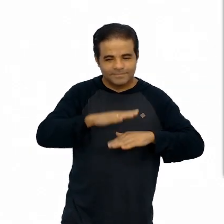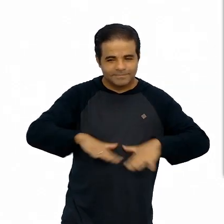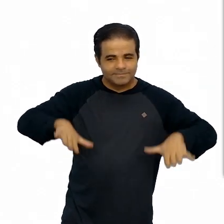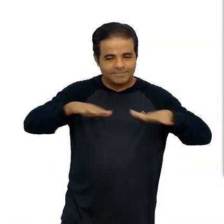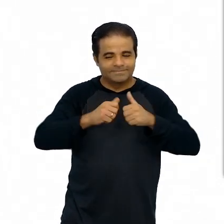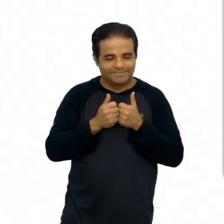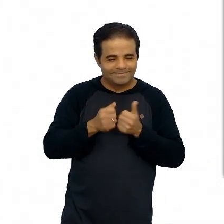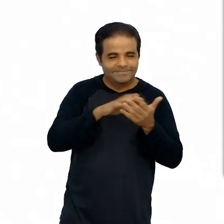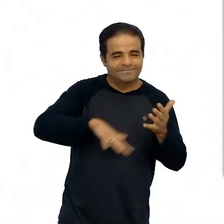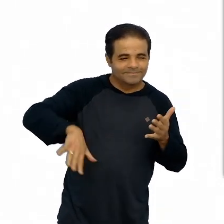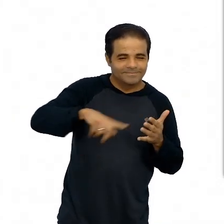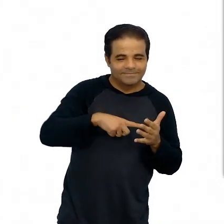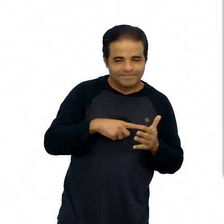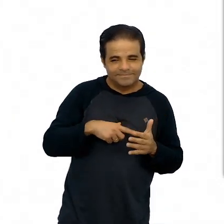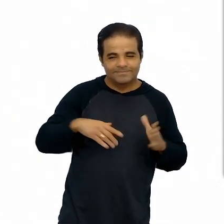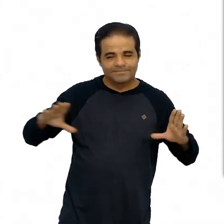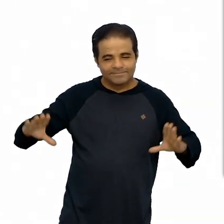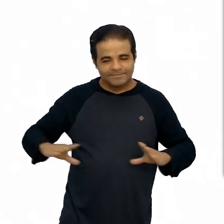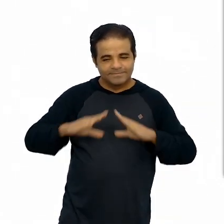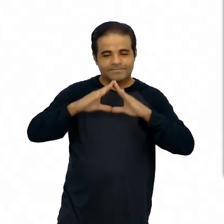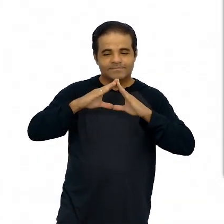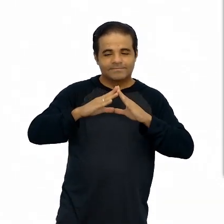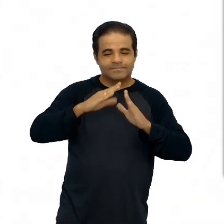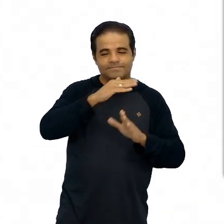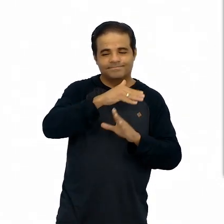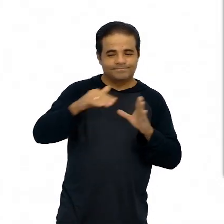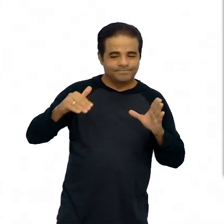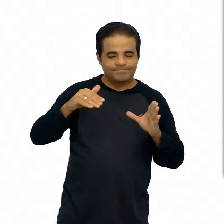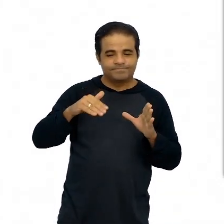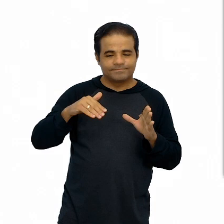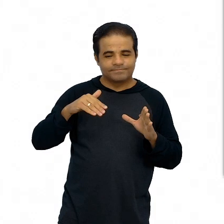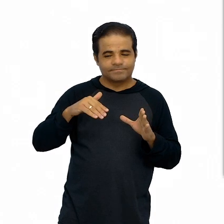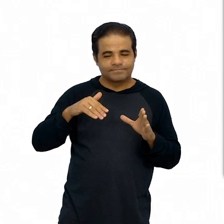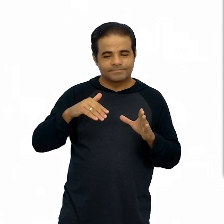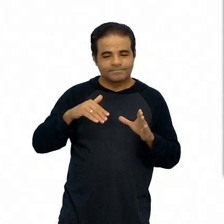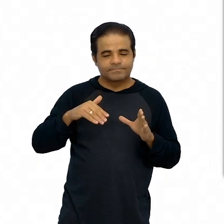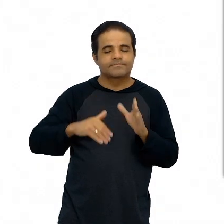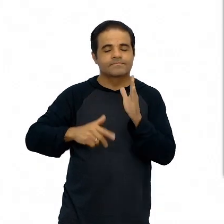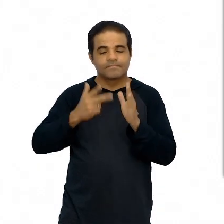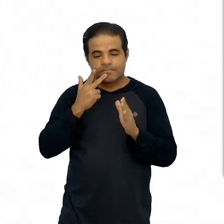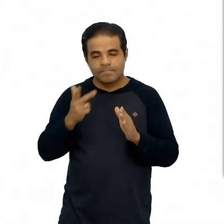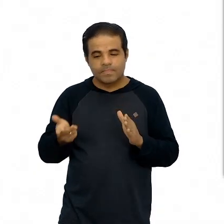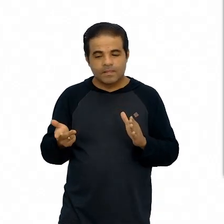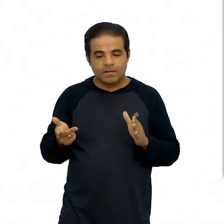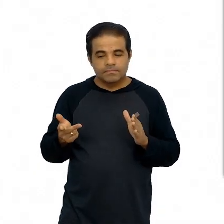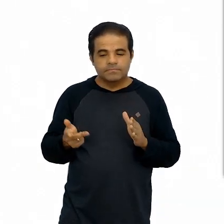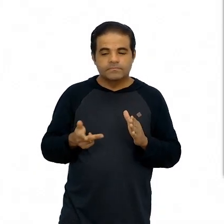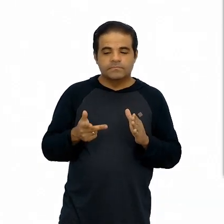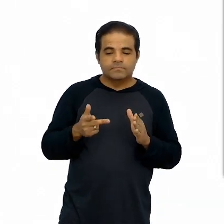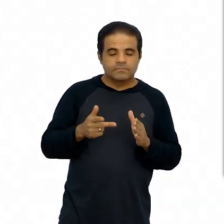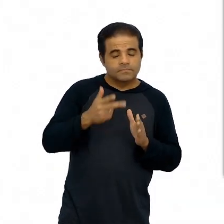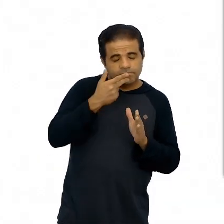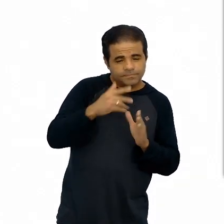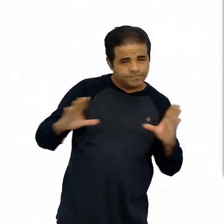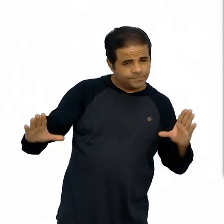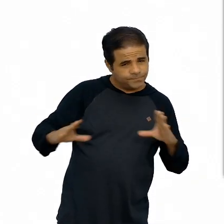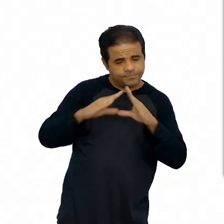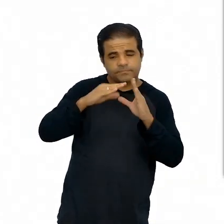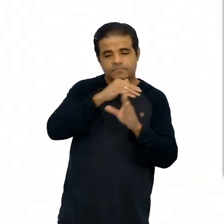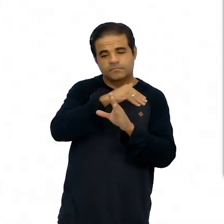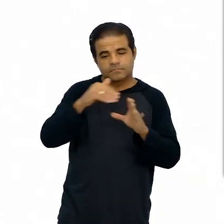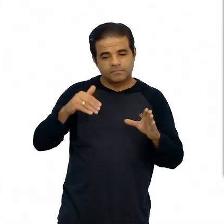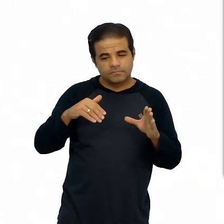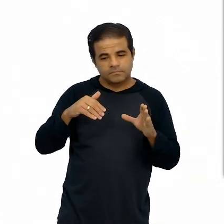essa metade do retângulo é igual, né, a esse triângulo, ela compõe, né, esse triângulo